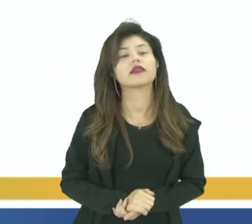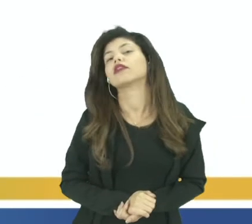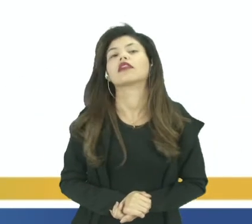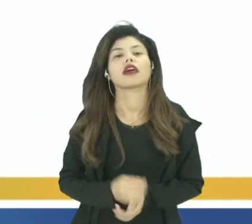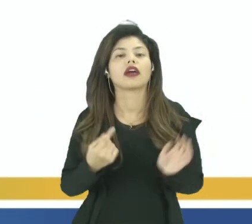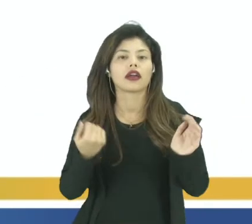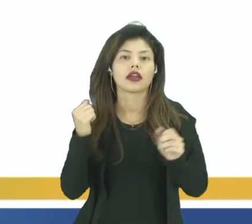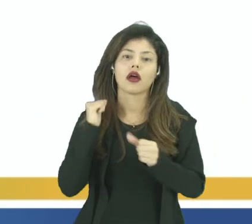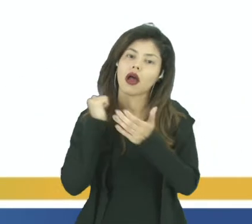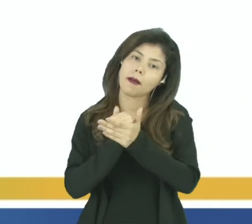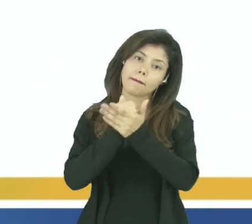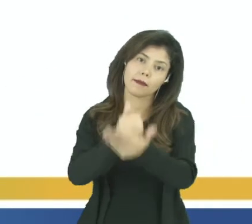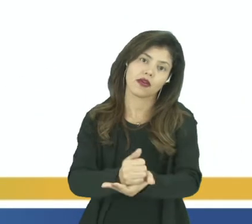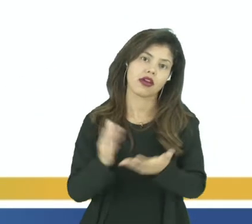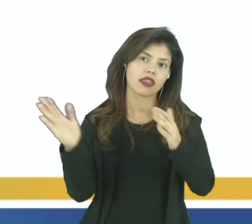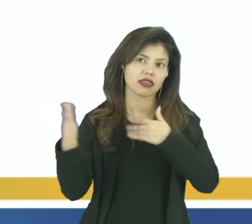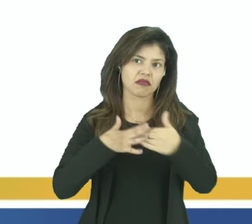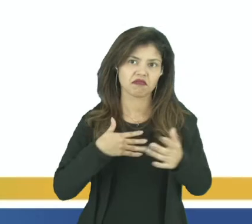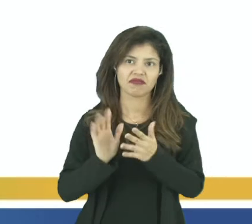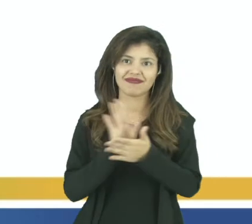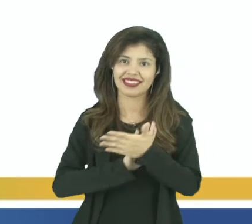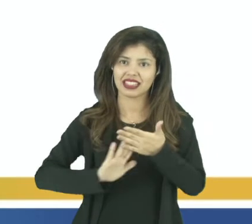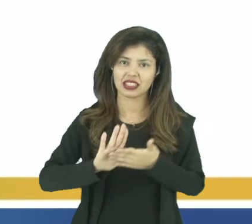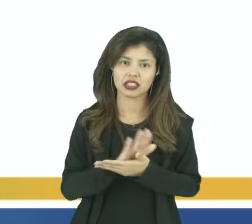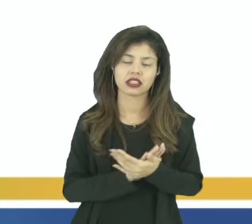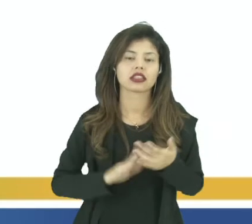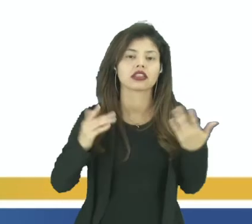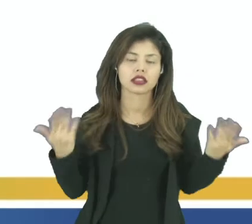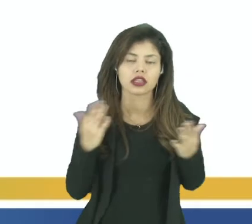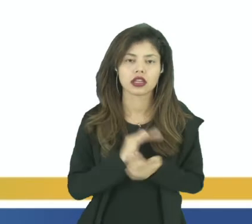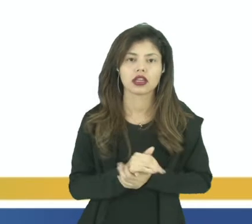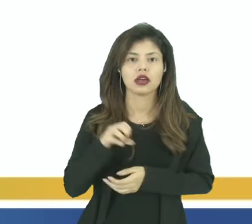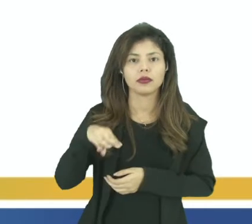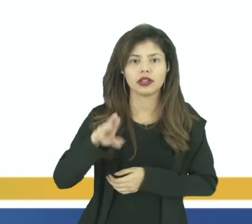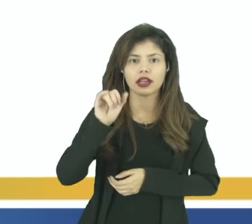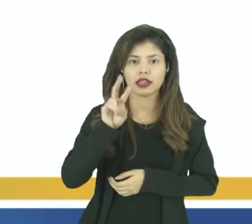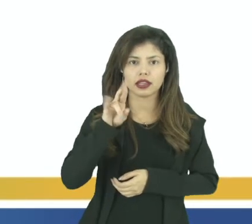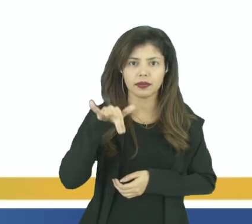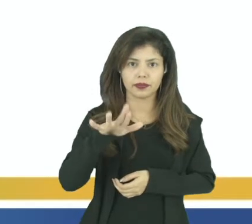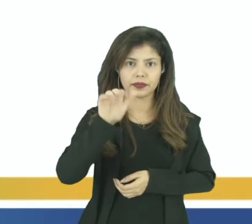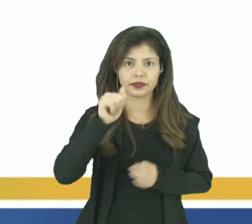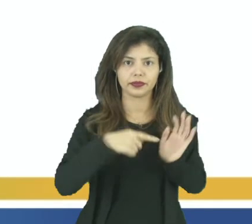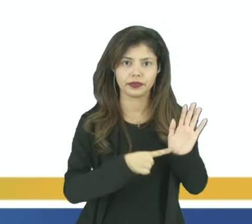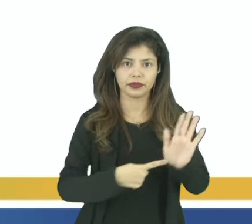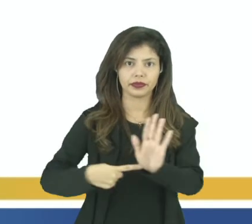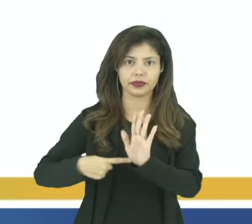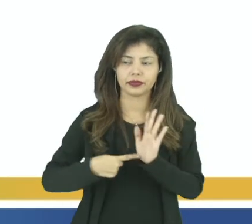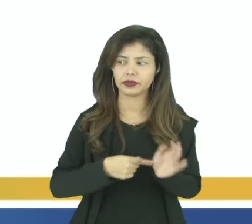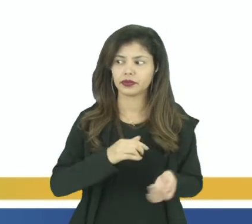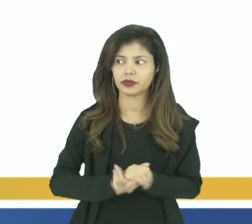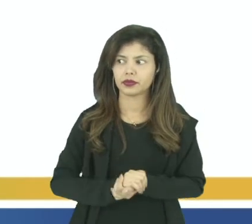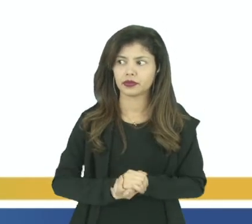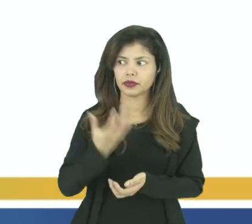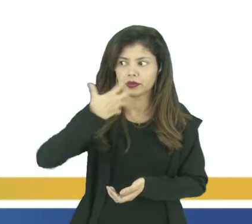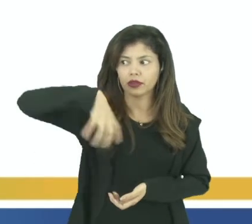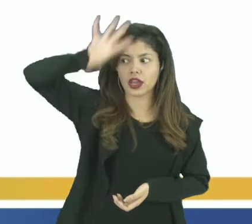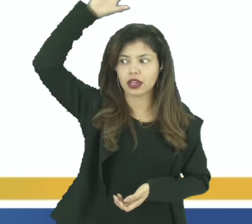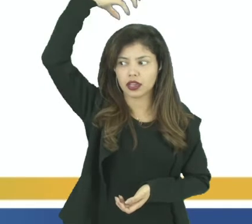não apoia, em hipótese alguma, a monarquia. Então, Rousseau, por exemplo,